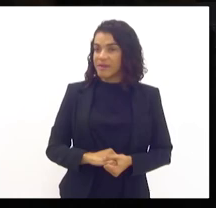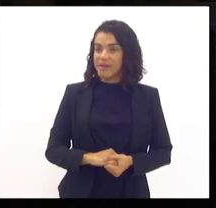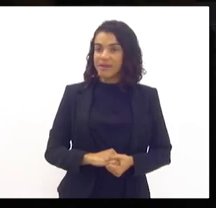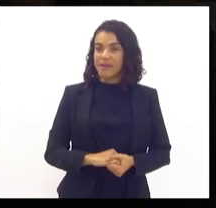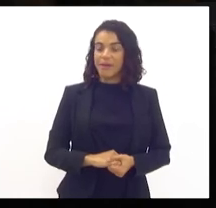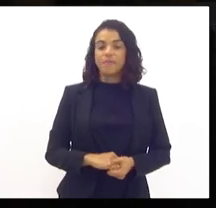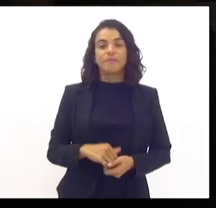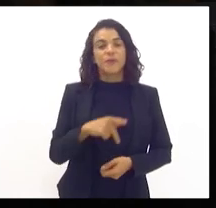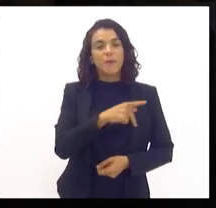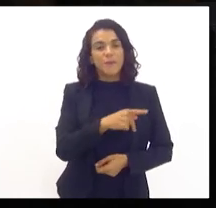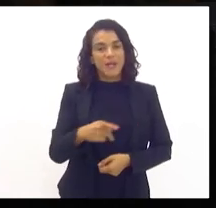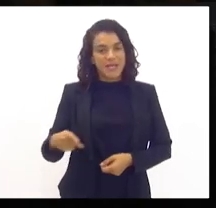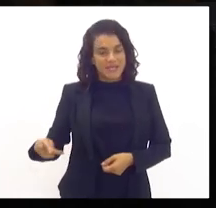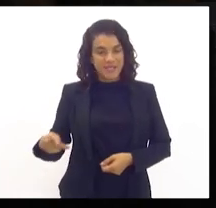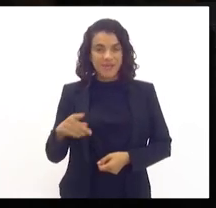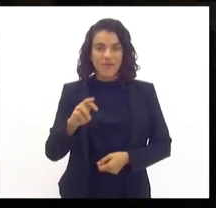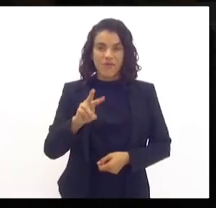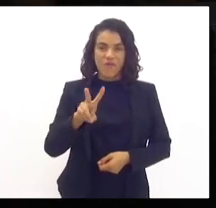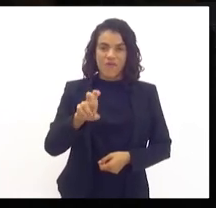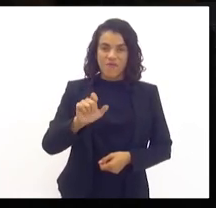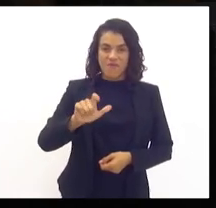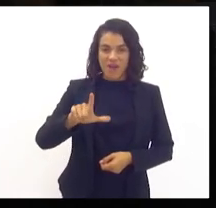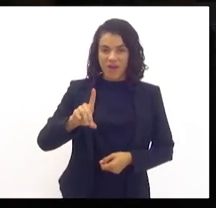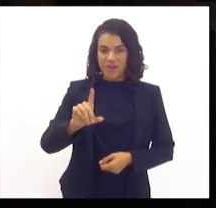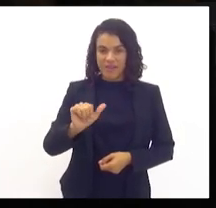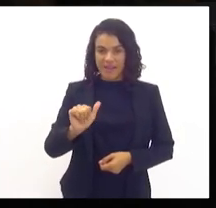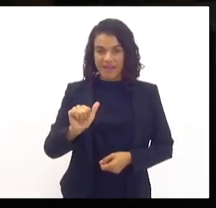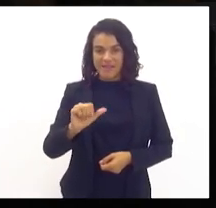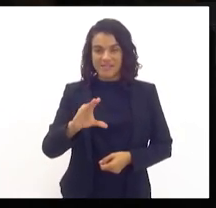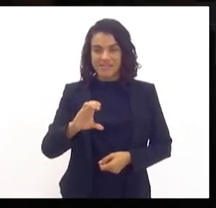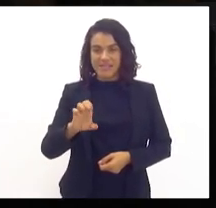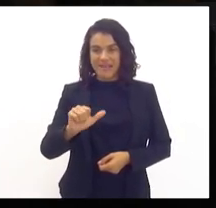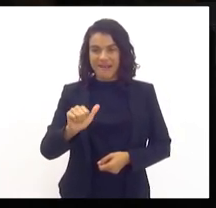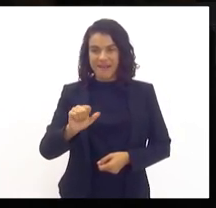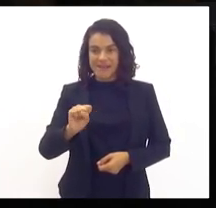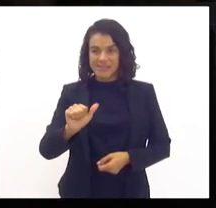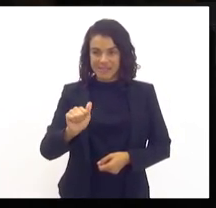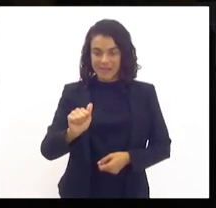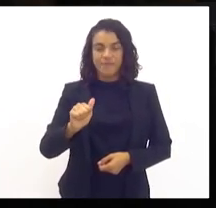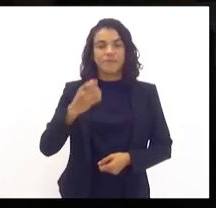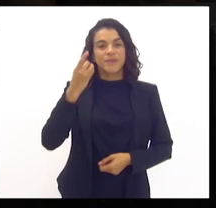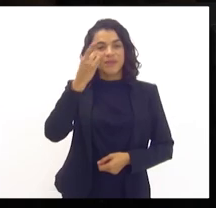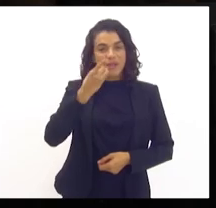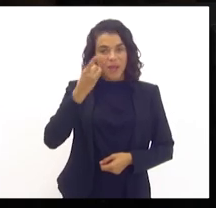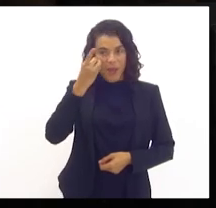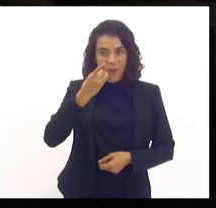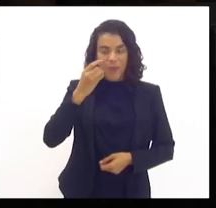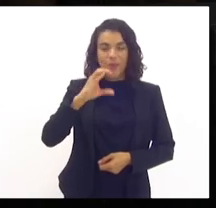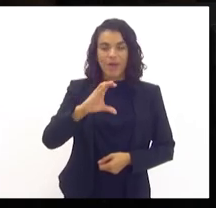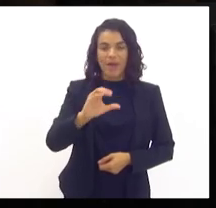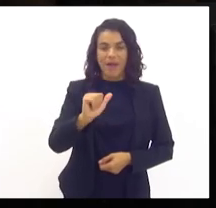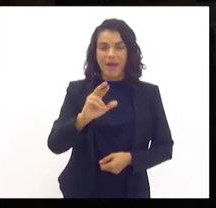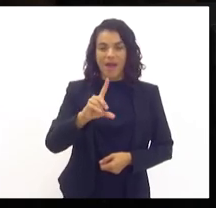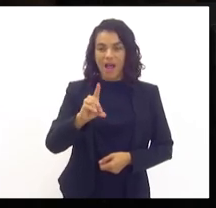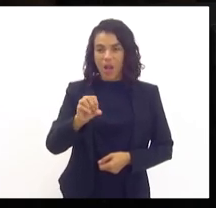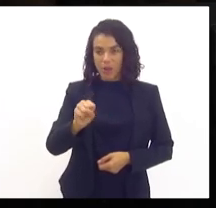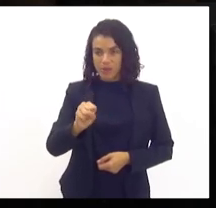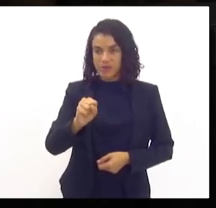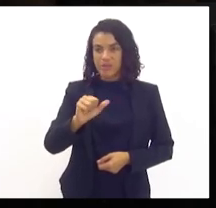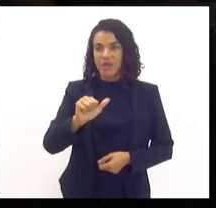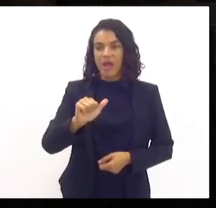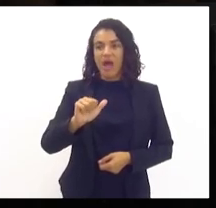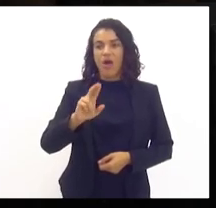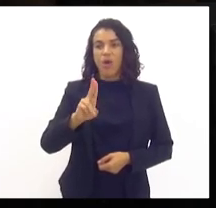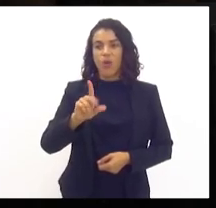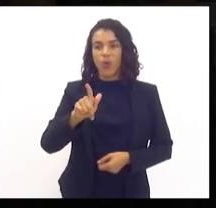Senhor presidente, deputado Valdo Ceasa, senhor deputado Carlos Augusto,